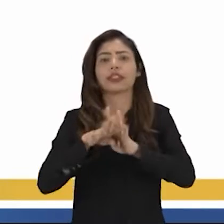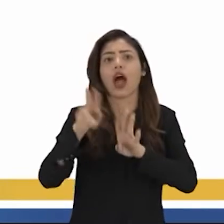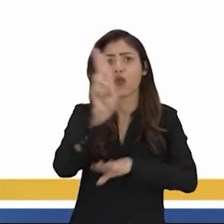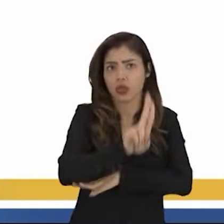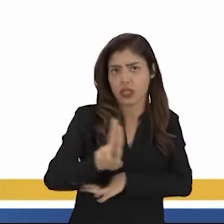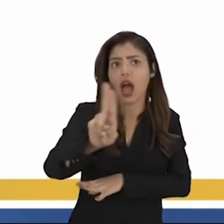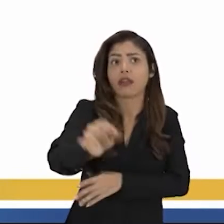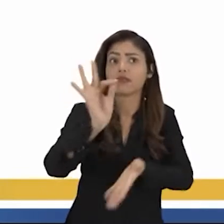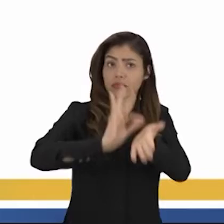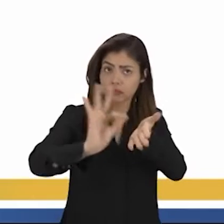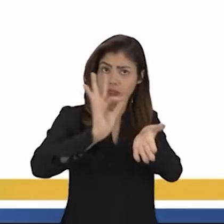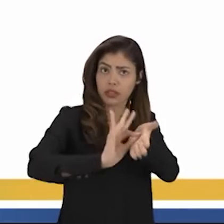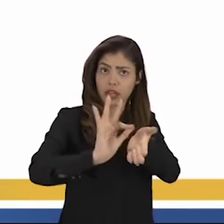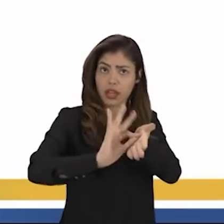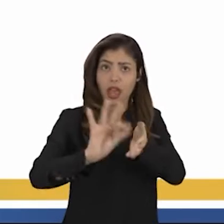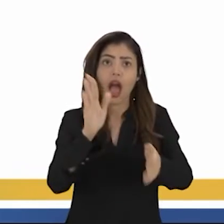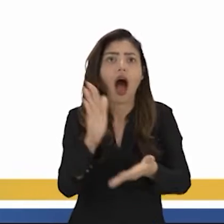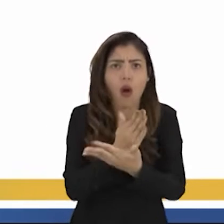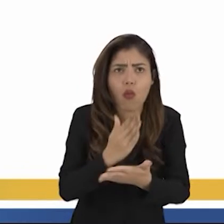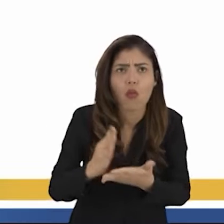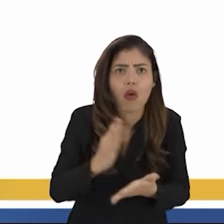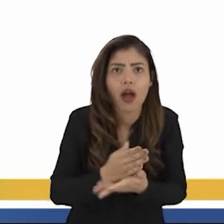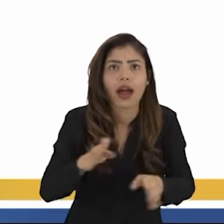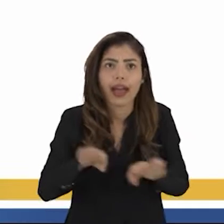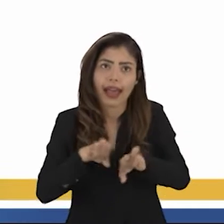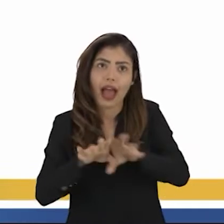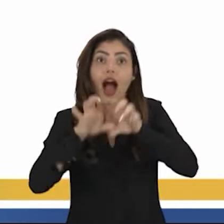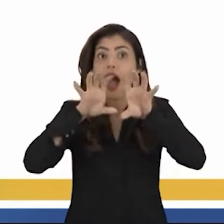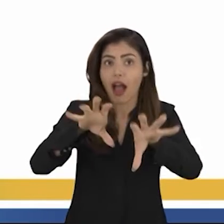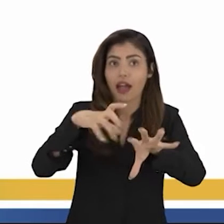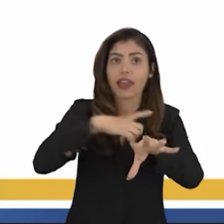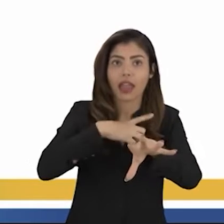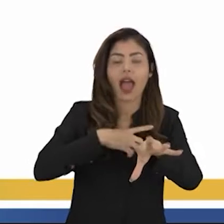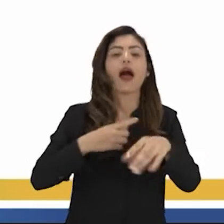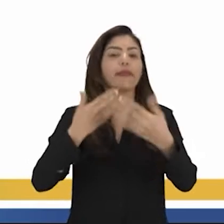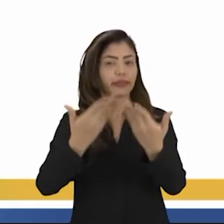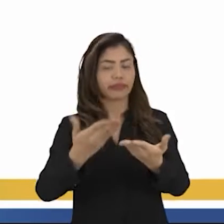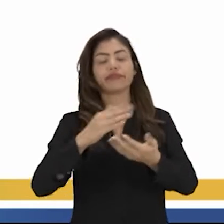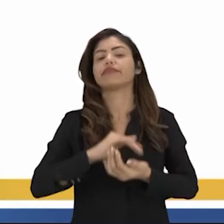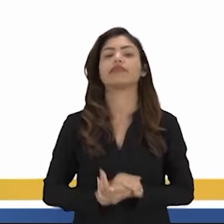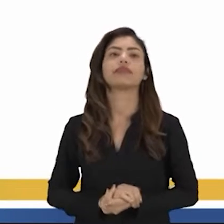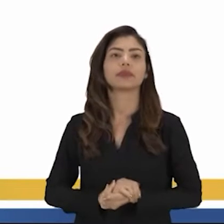na escrita e algumas situações em que eles devem ser empregados.